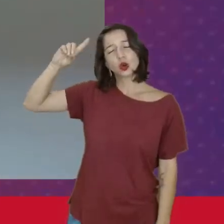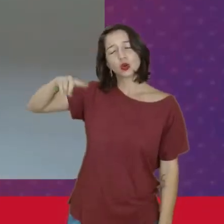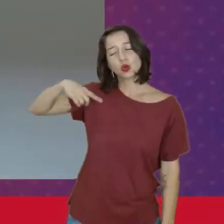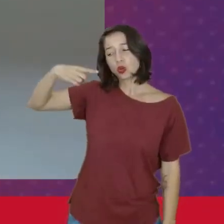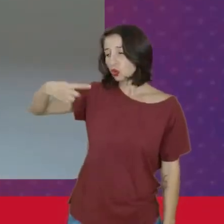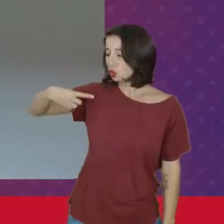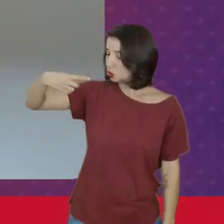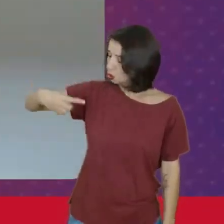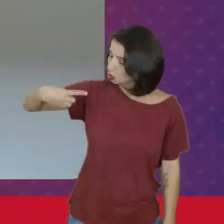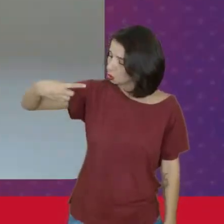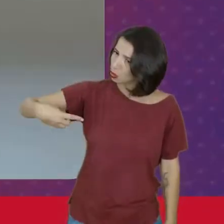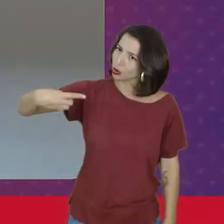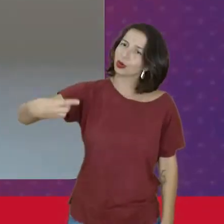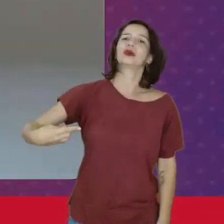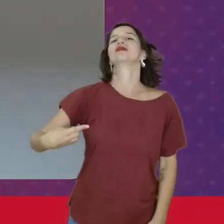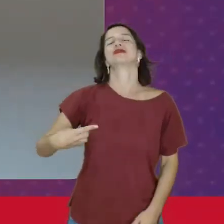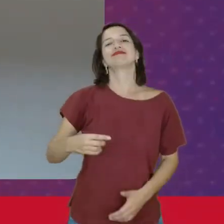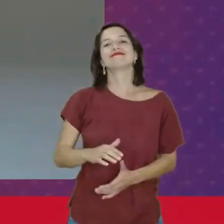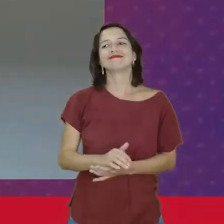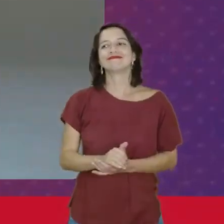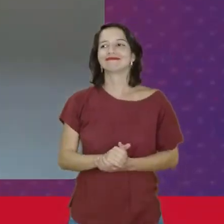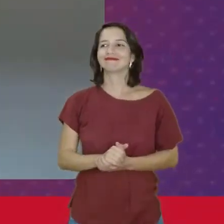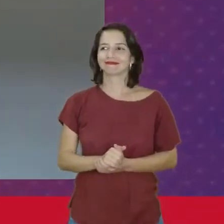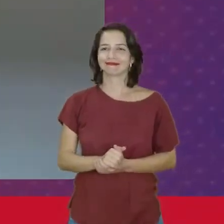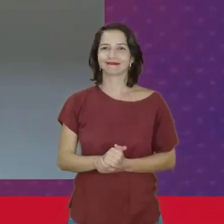dentro da escola.